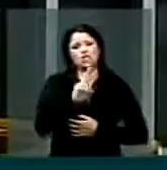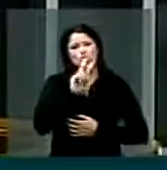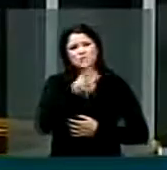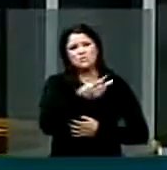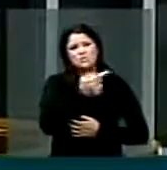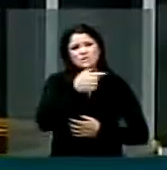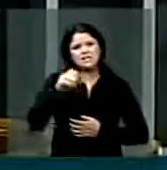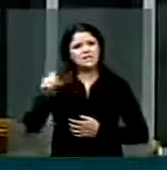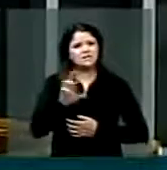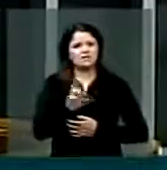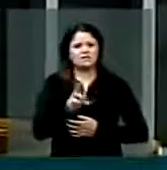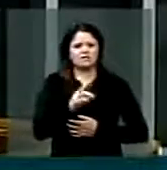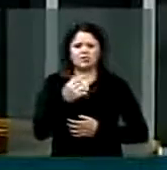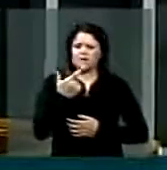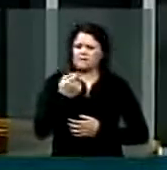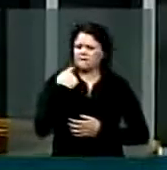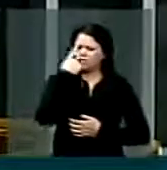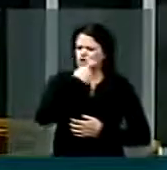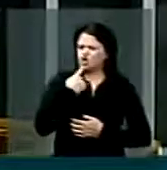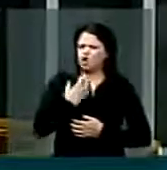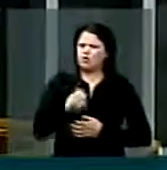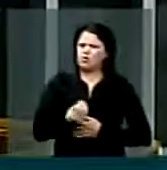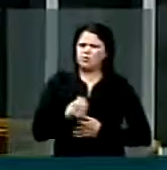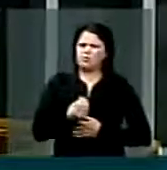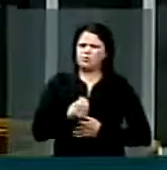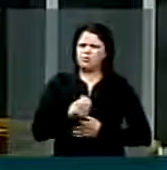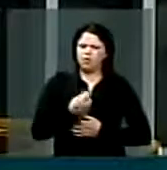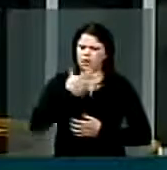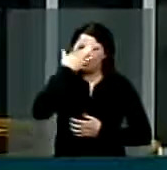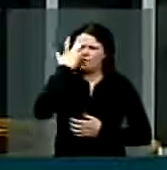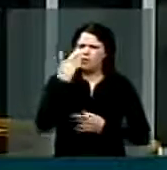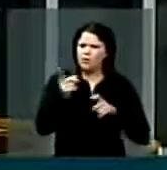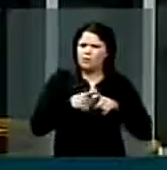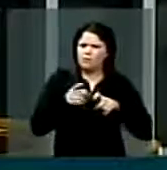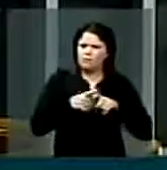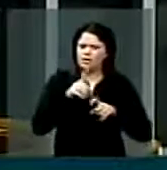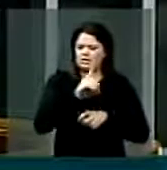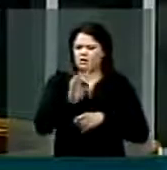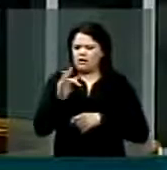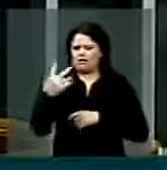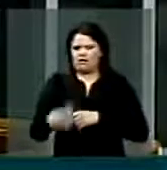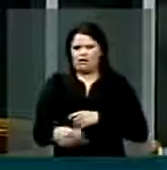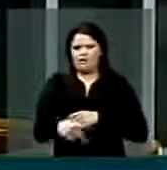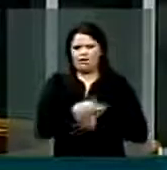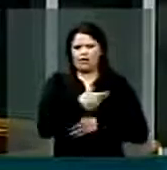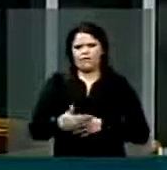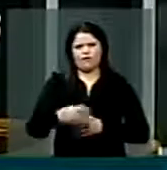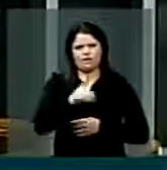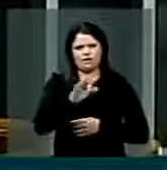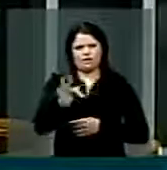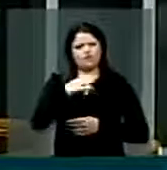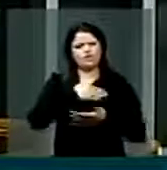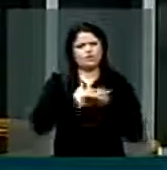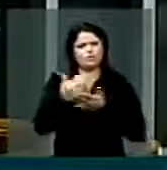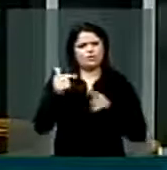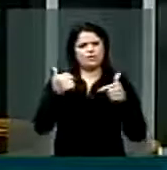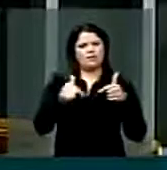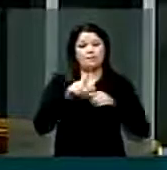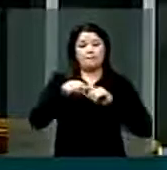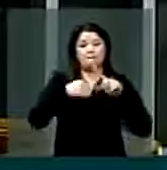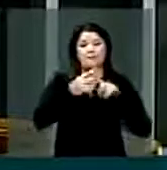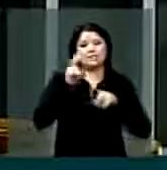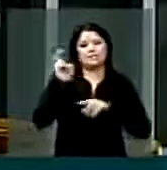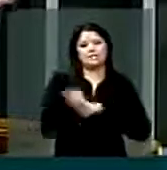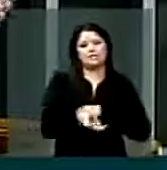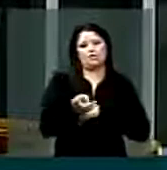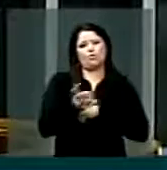2.700, para 20 horas. Enquanto que o médico do Distrito Federal, do governo do Distrito Federal, já inicia com mais de R$